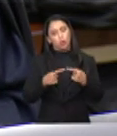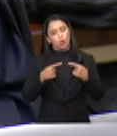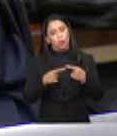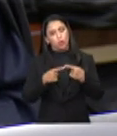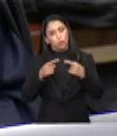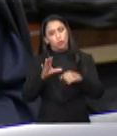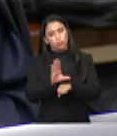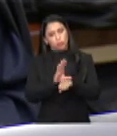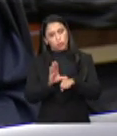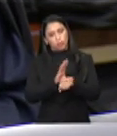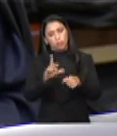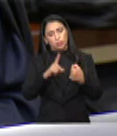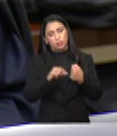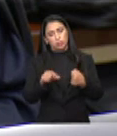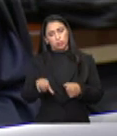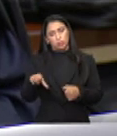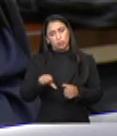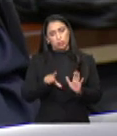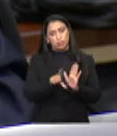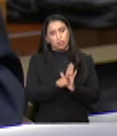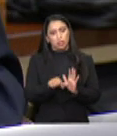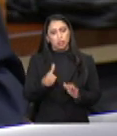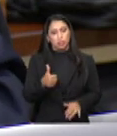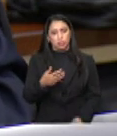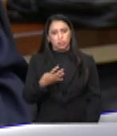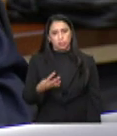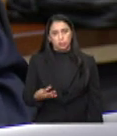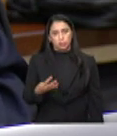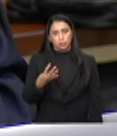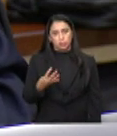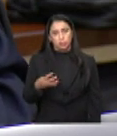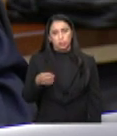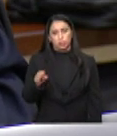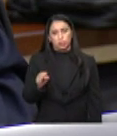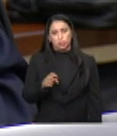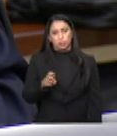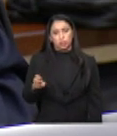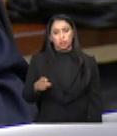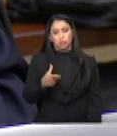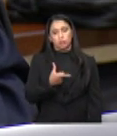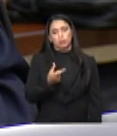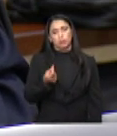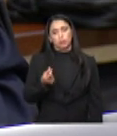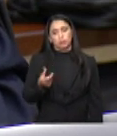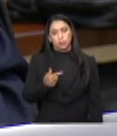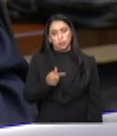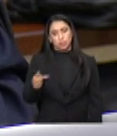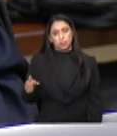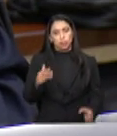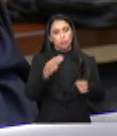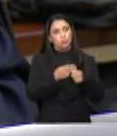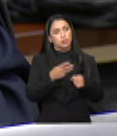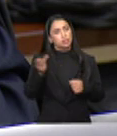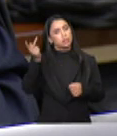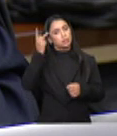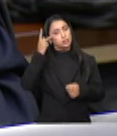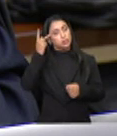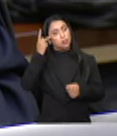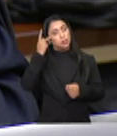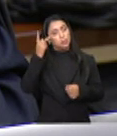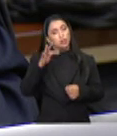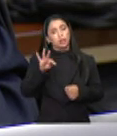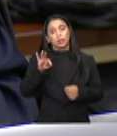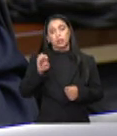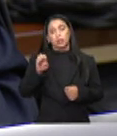do artigo 9º da Lei 14.485, de 2007, do município de São Paulo, tendo como